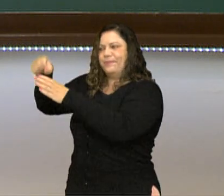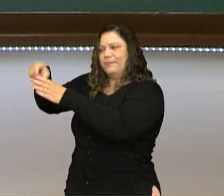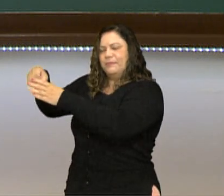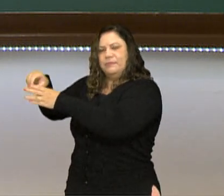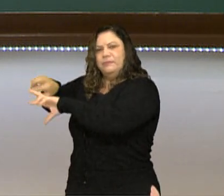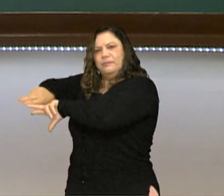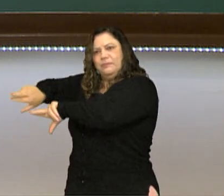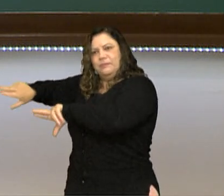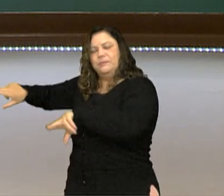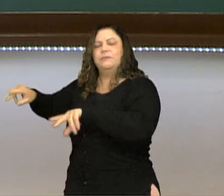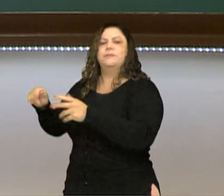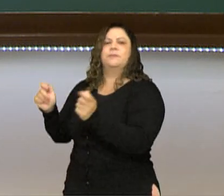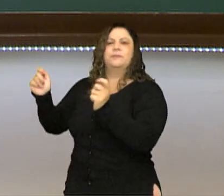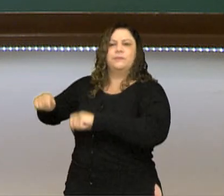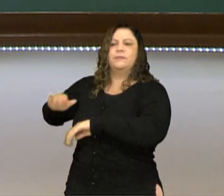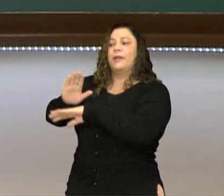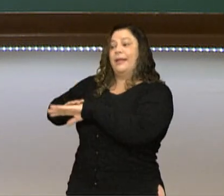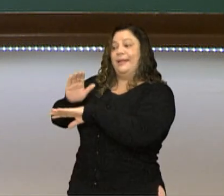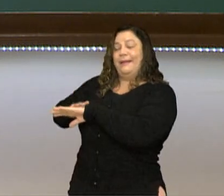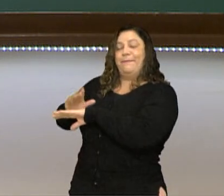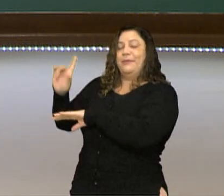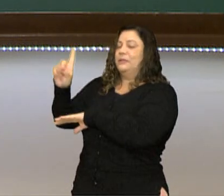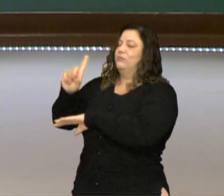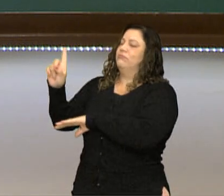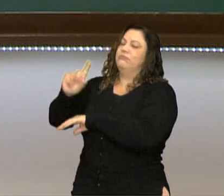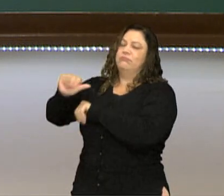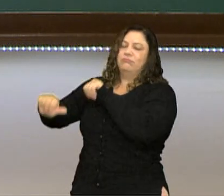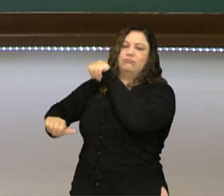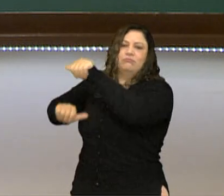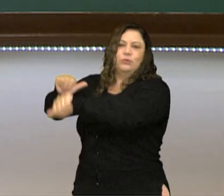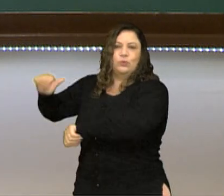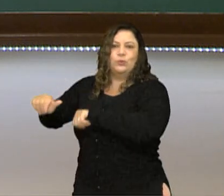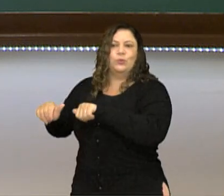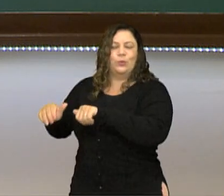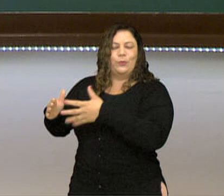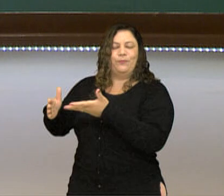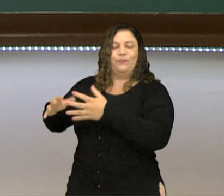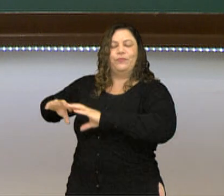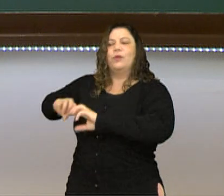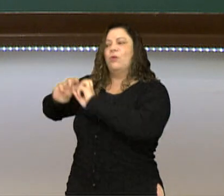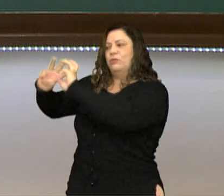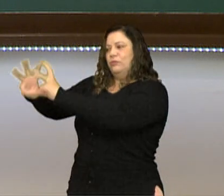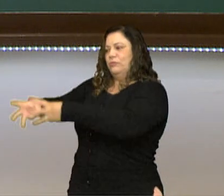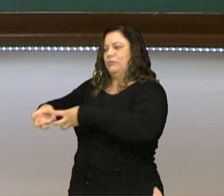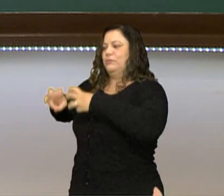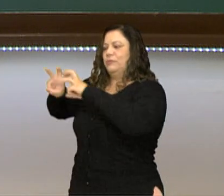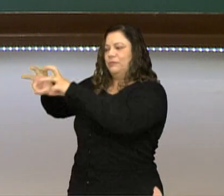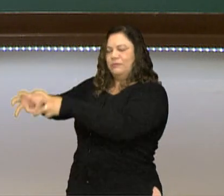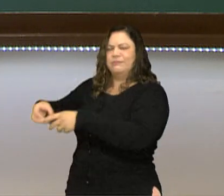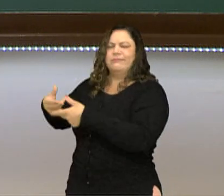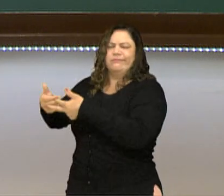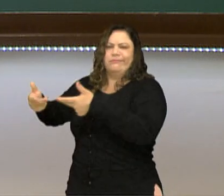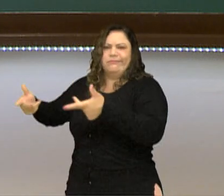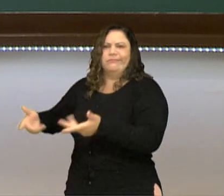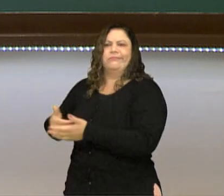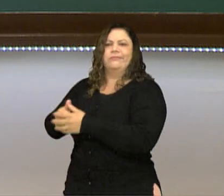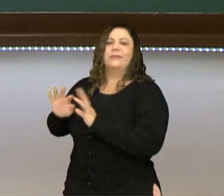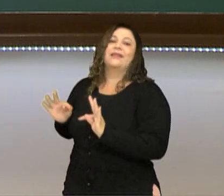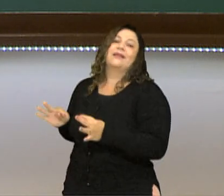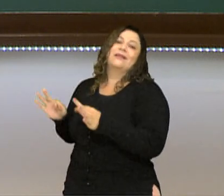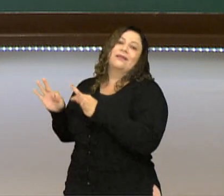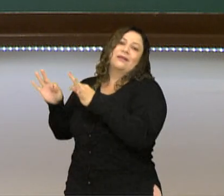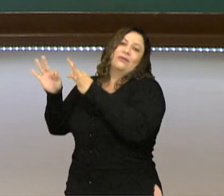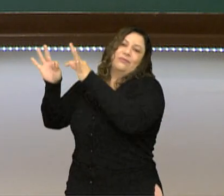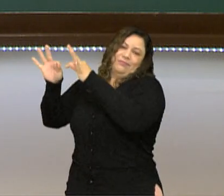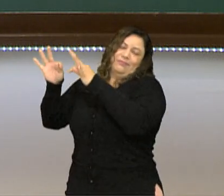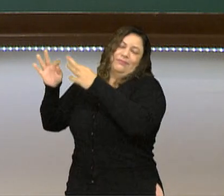invés de ser manual com alguns equipamentos simples, hoje as máquinas tem um emprego enorme de tecnologia para desenvolver as atividades